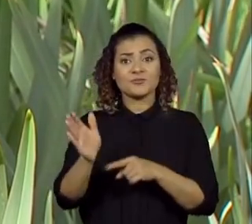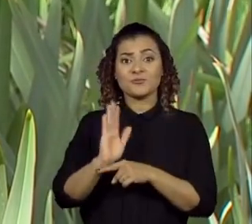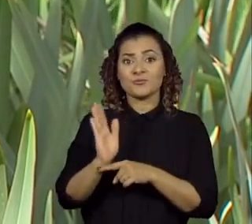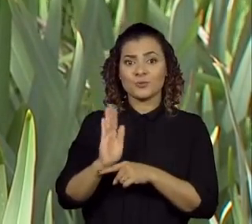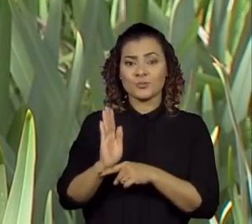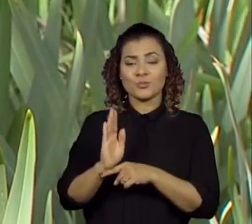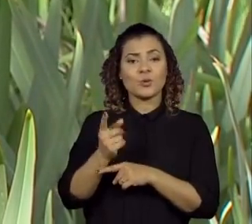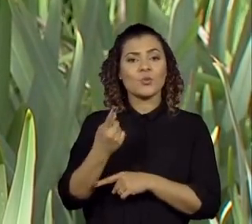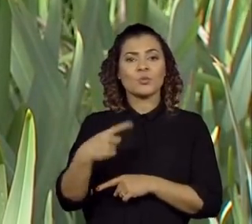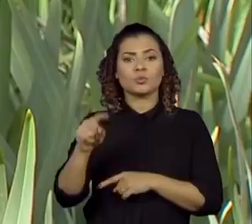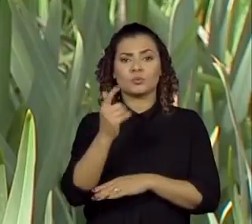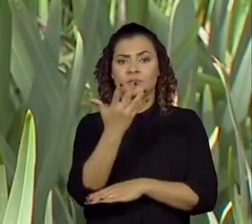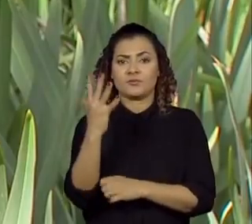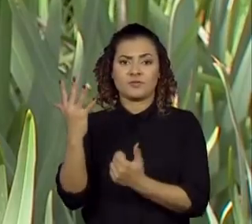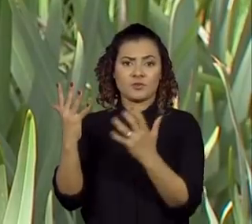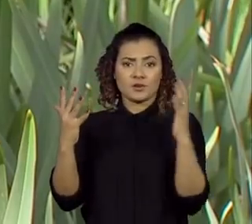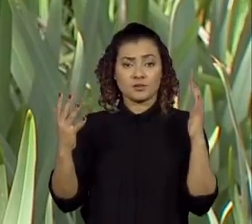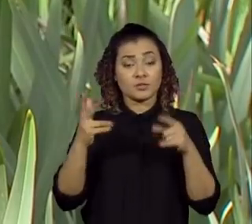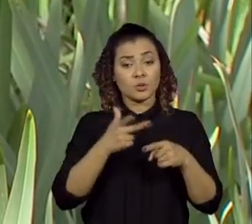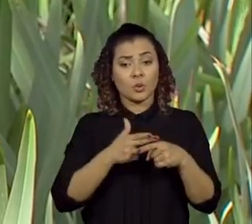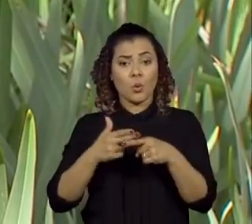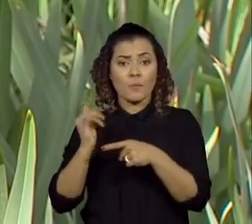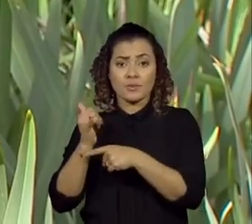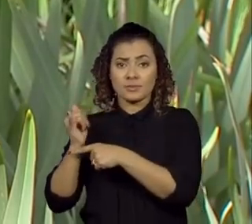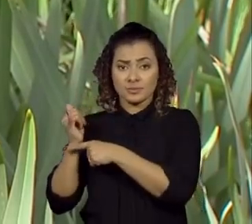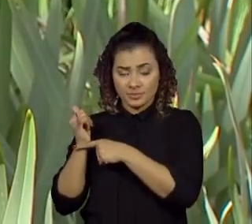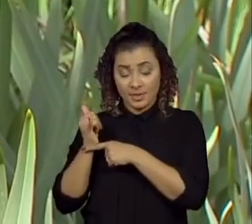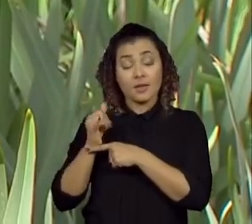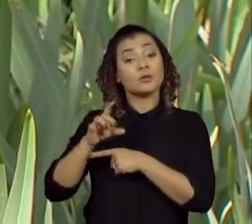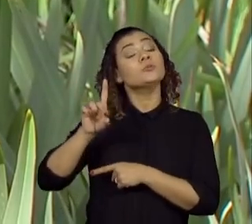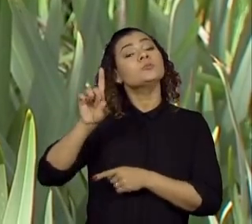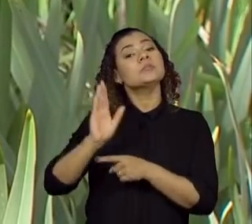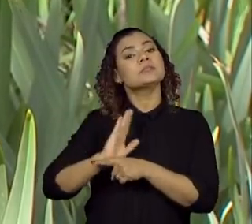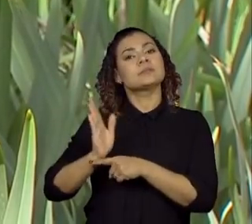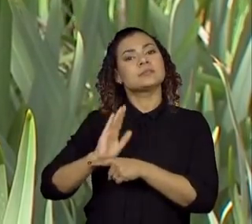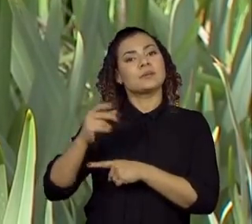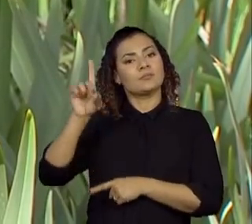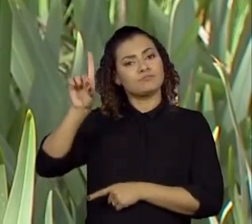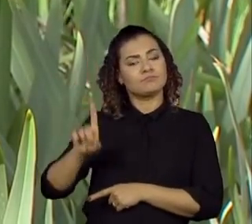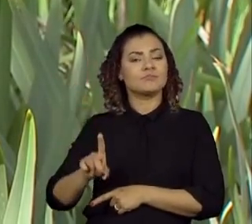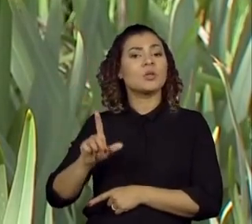A Última Floresta. O documentário, dirigido pelo cineasta